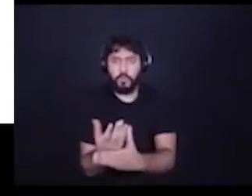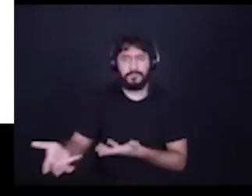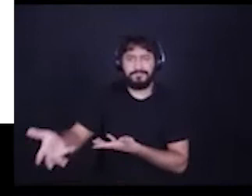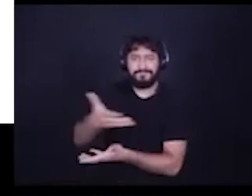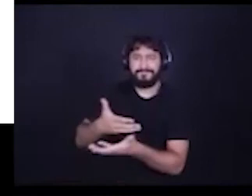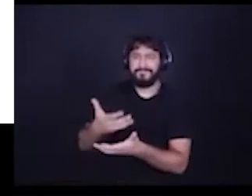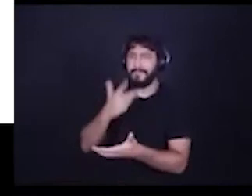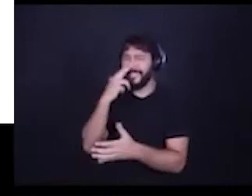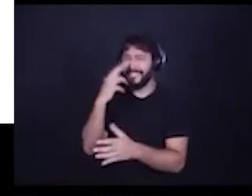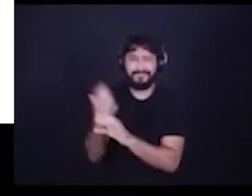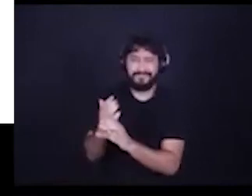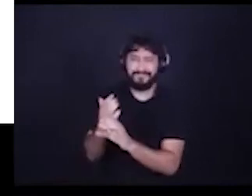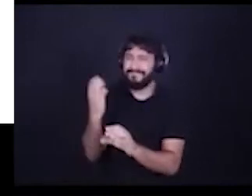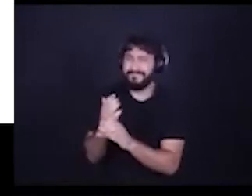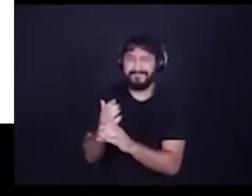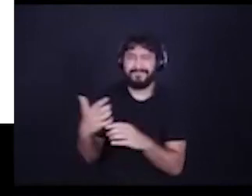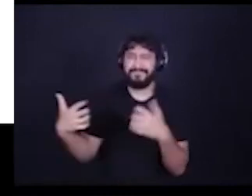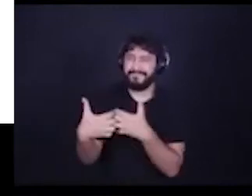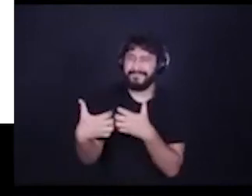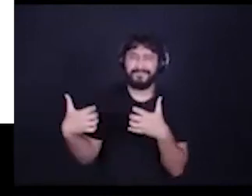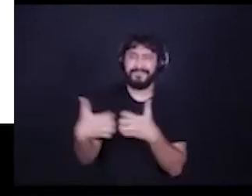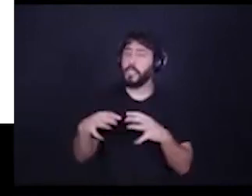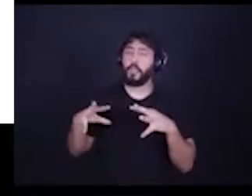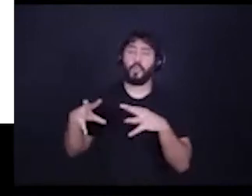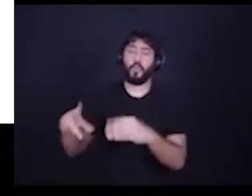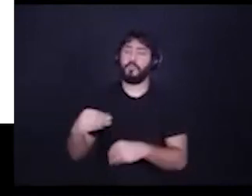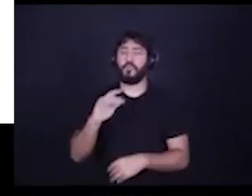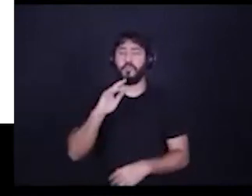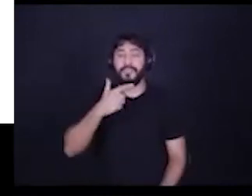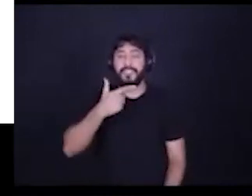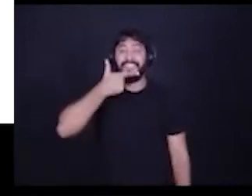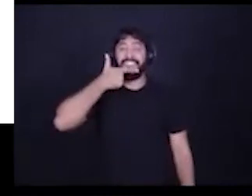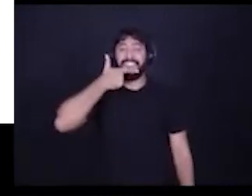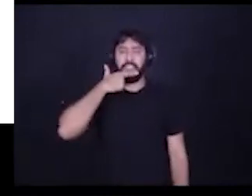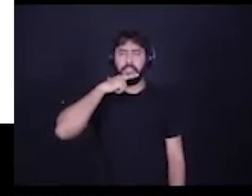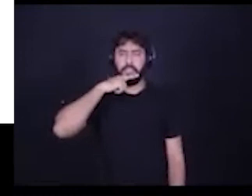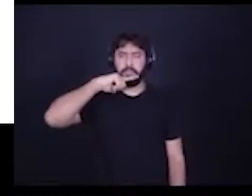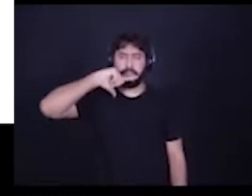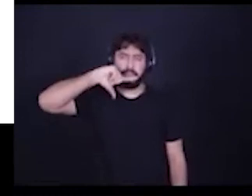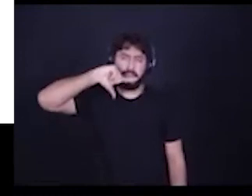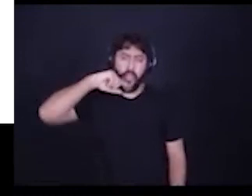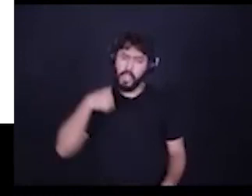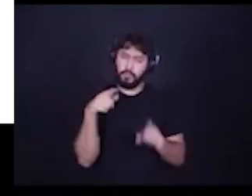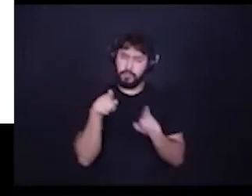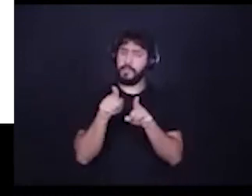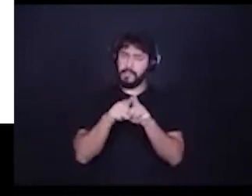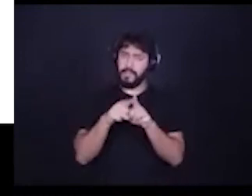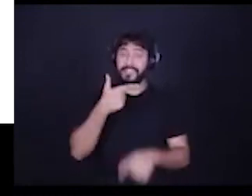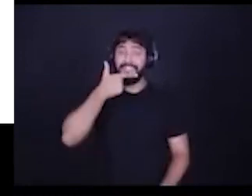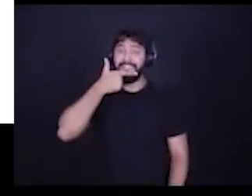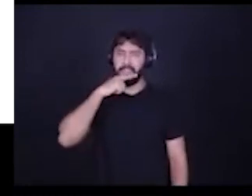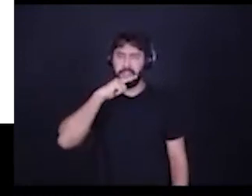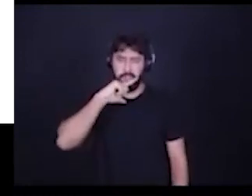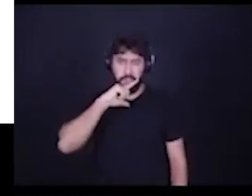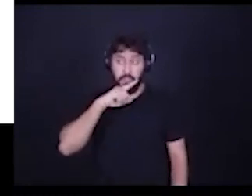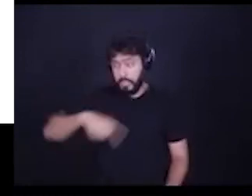consenso, que estava todo mundo descontente com o resultado do trabalho. Nem eu estava muito feliz com os rumos que estava tomando, e muito menos eles,